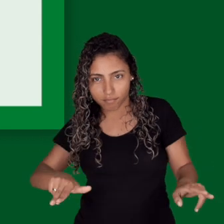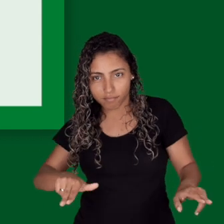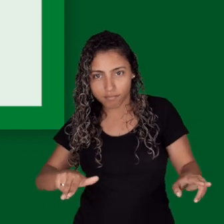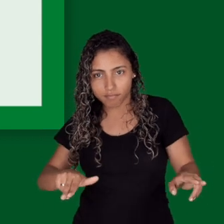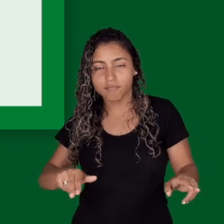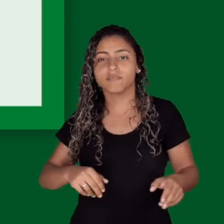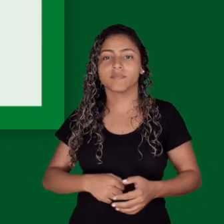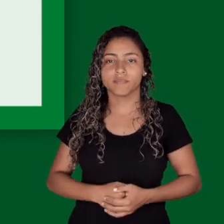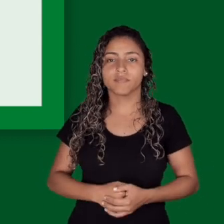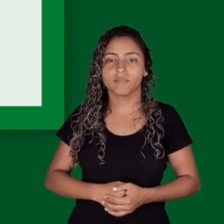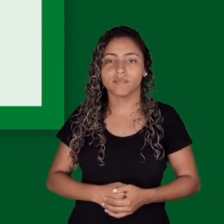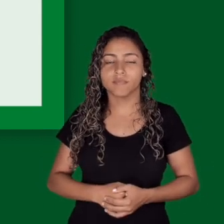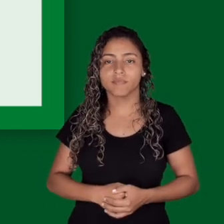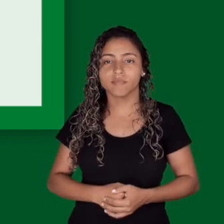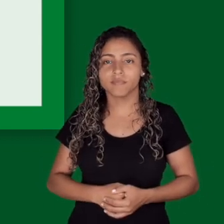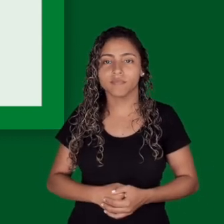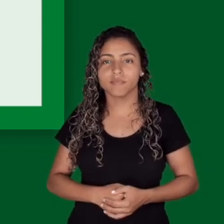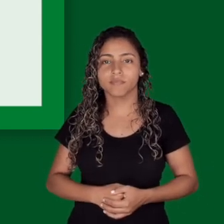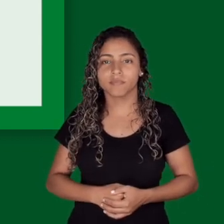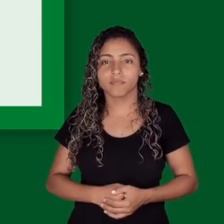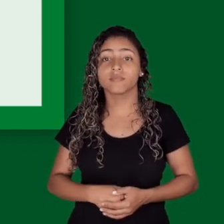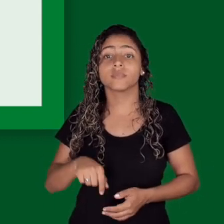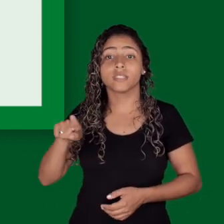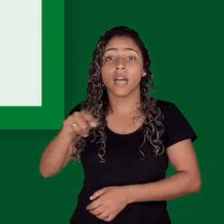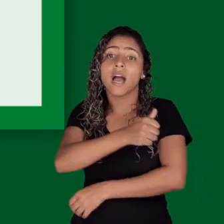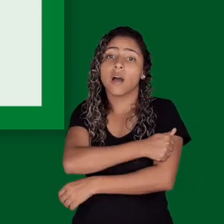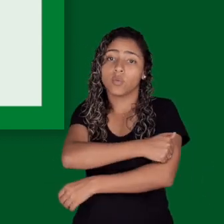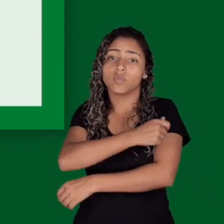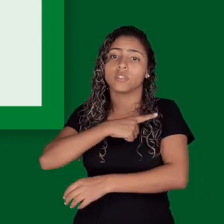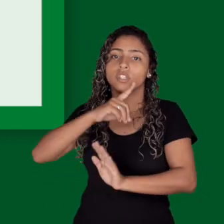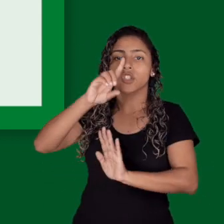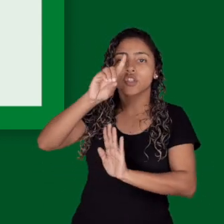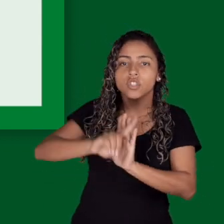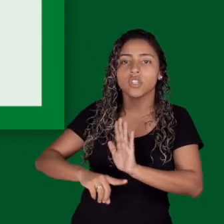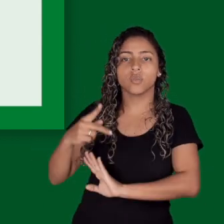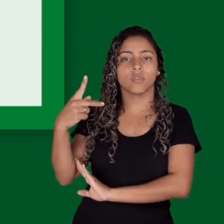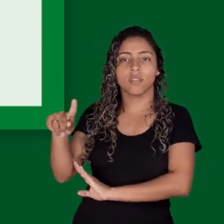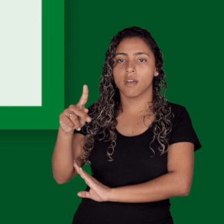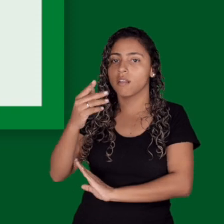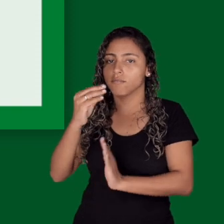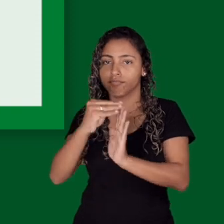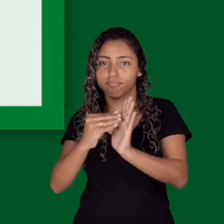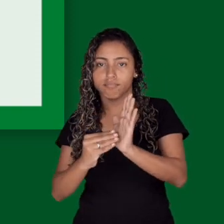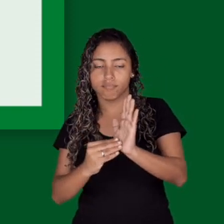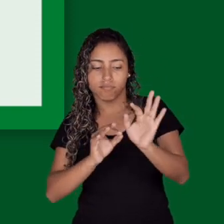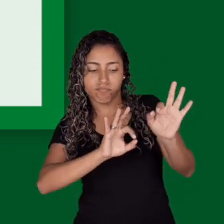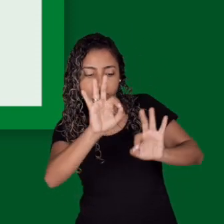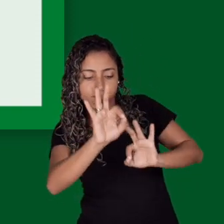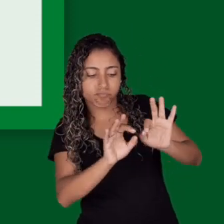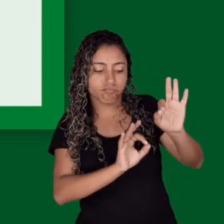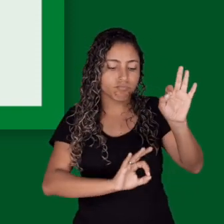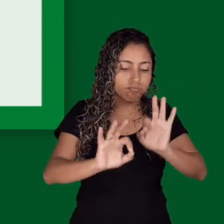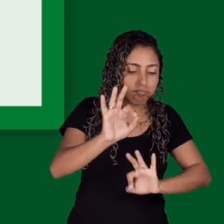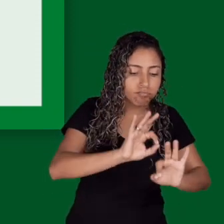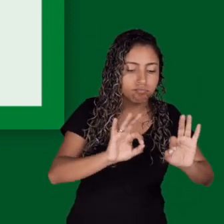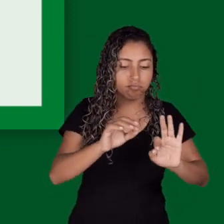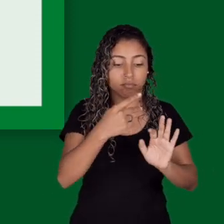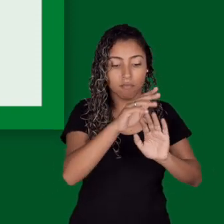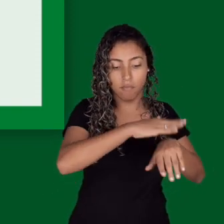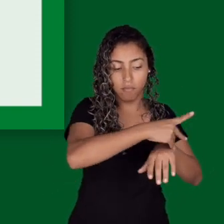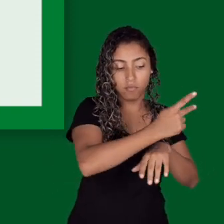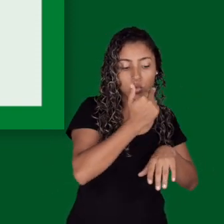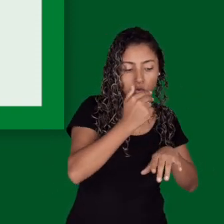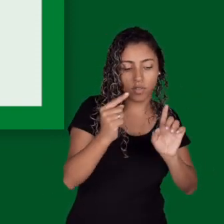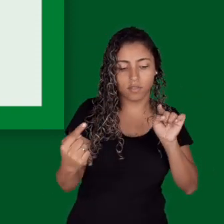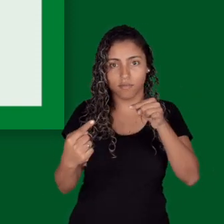entre outras, né. Então a gente, além de ser obrigatória, além do aluno ter direito a ter o cardápio da alimentação escolar planejado,